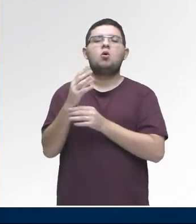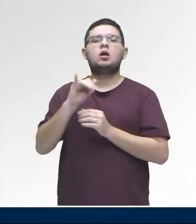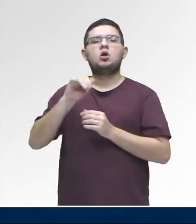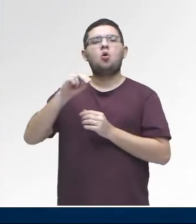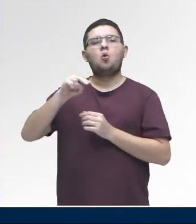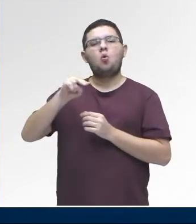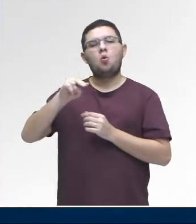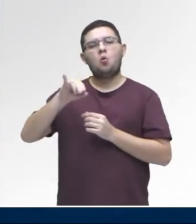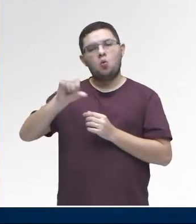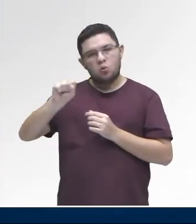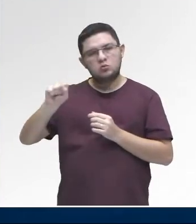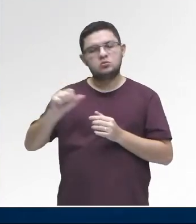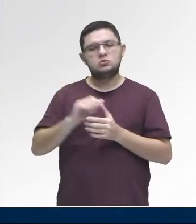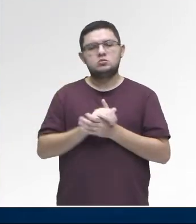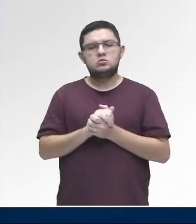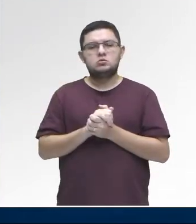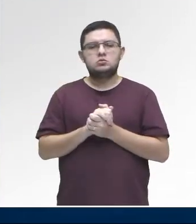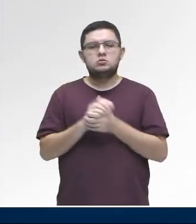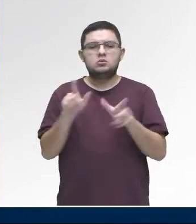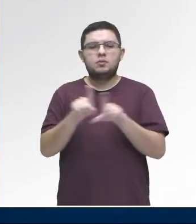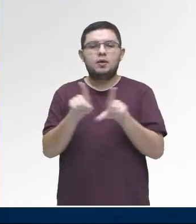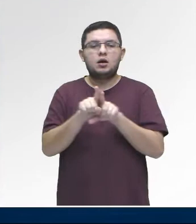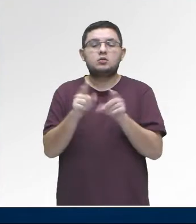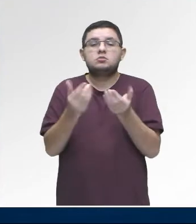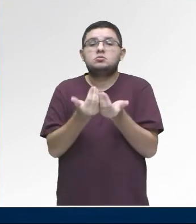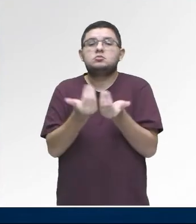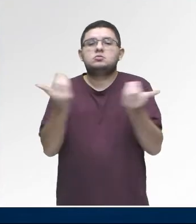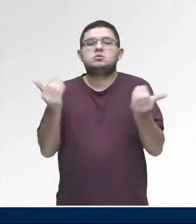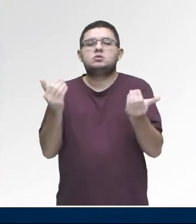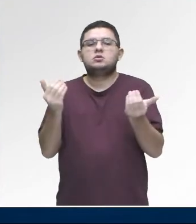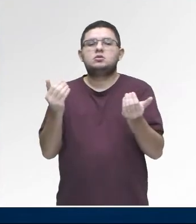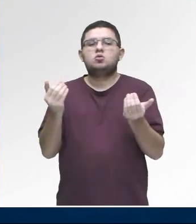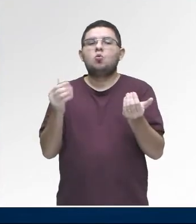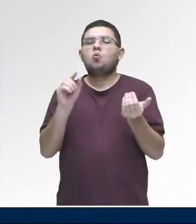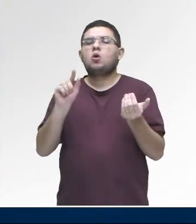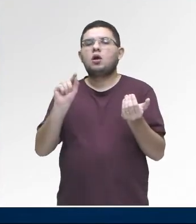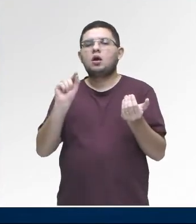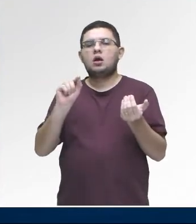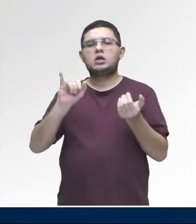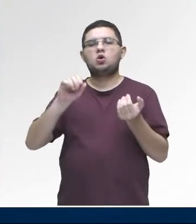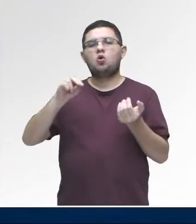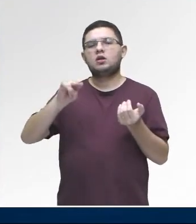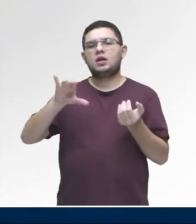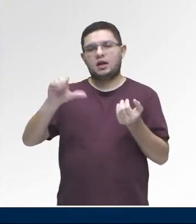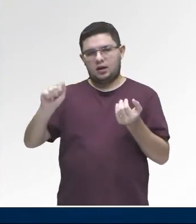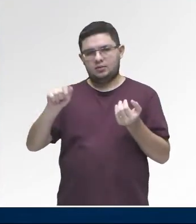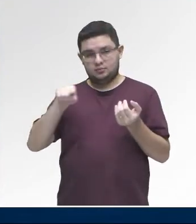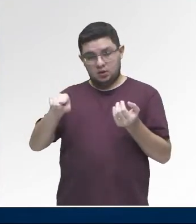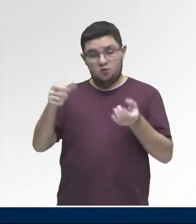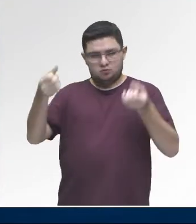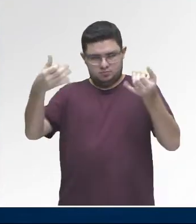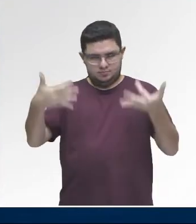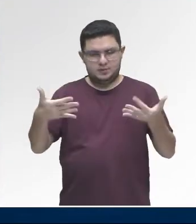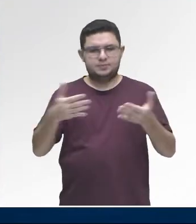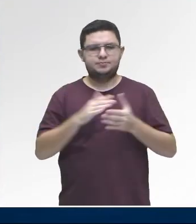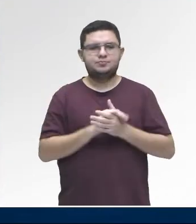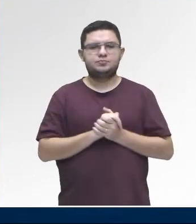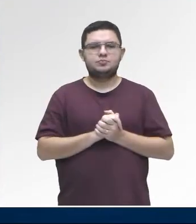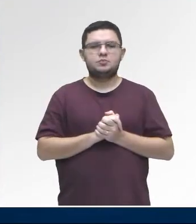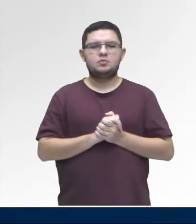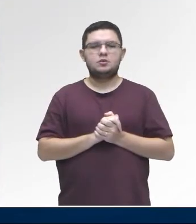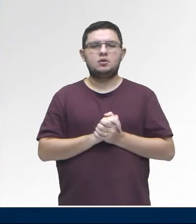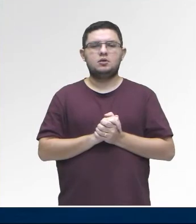de ionização e dissociação iônica. A